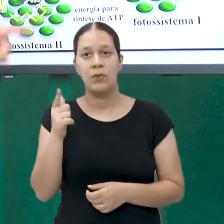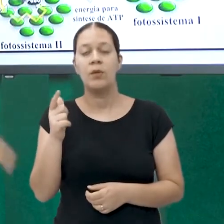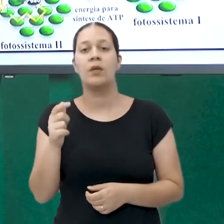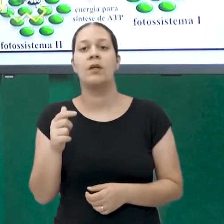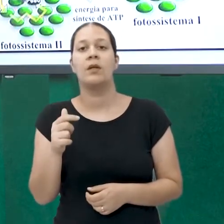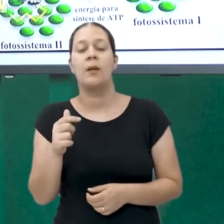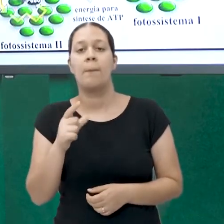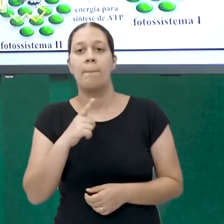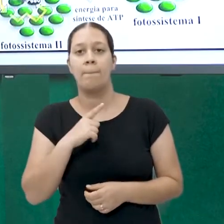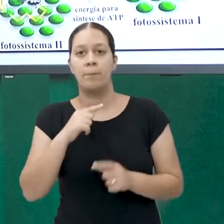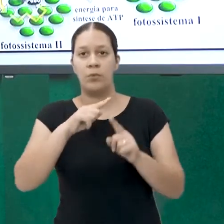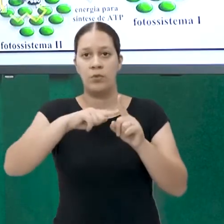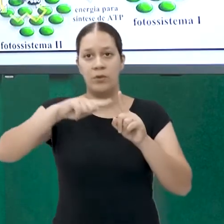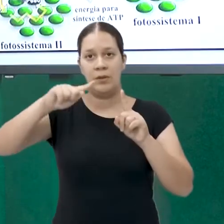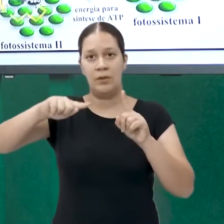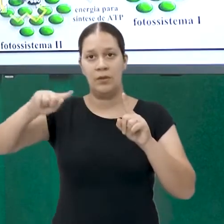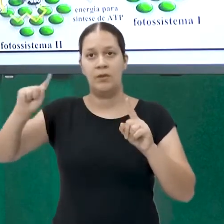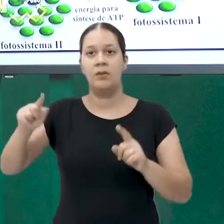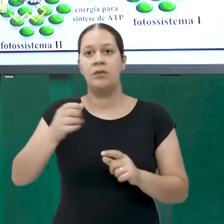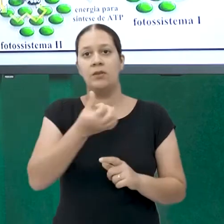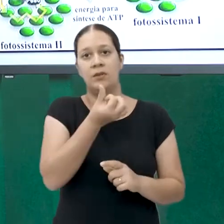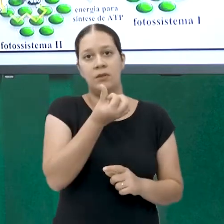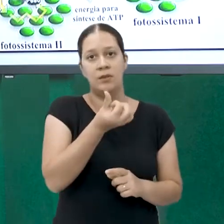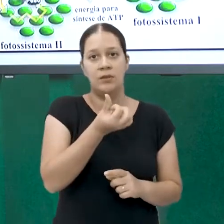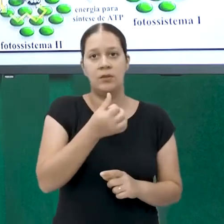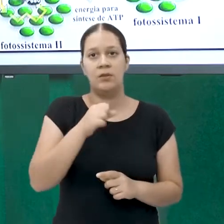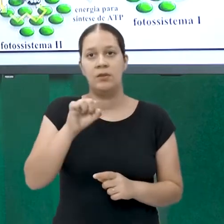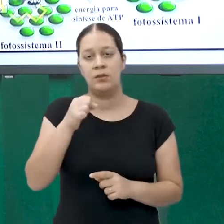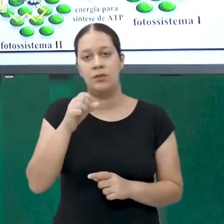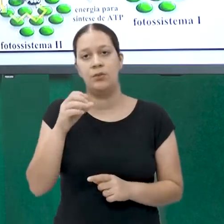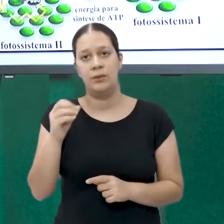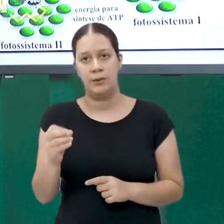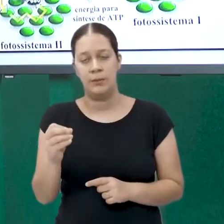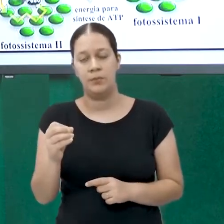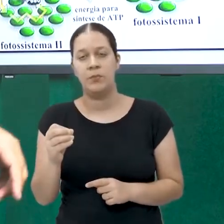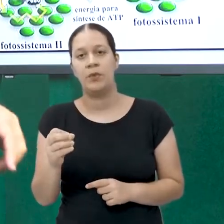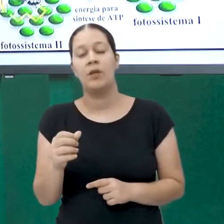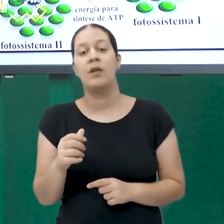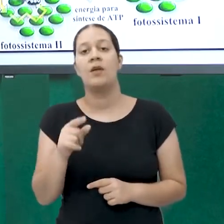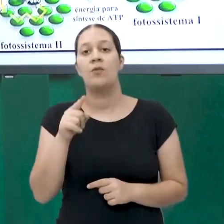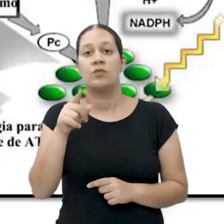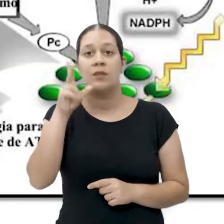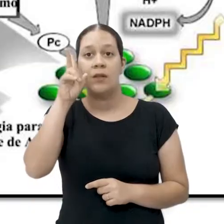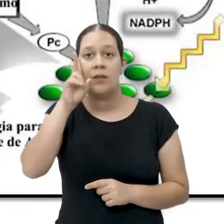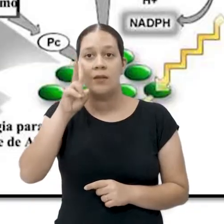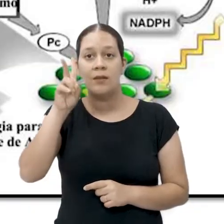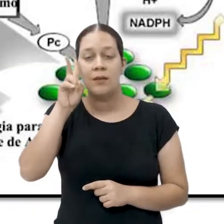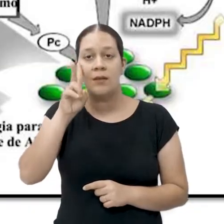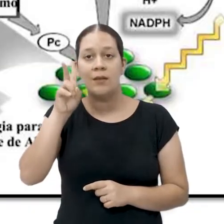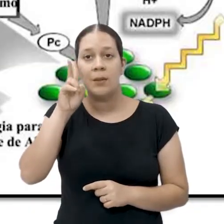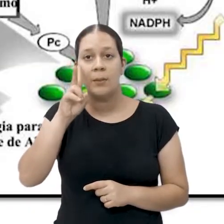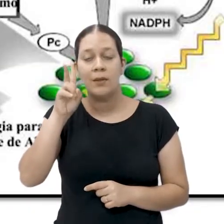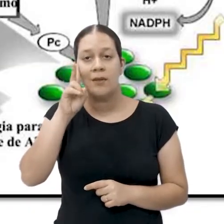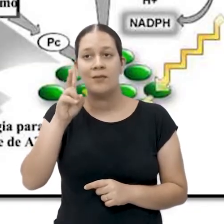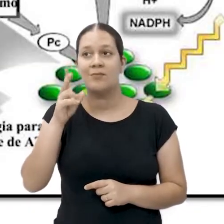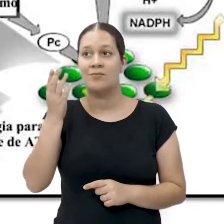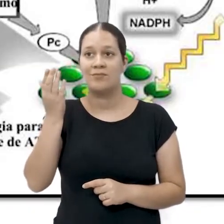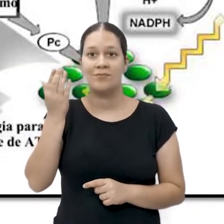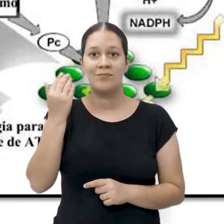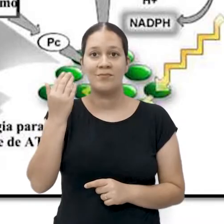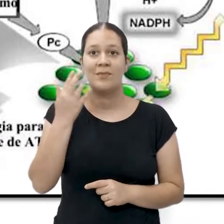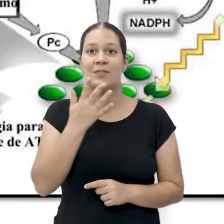recebe luz, tá? No comprimento de onda de 680 nanômetros,